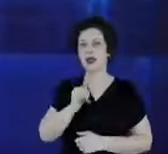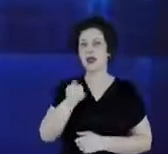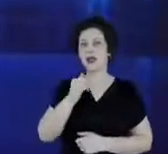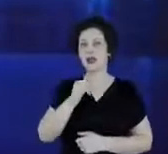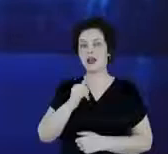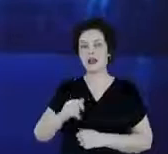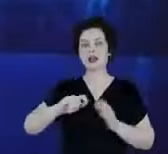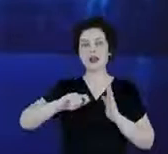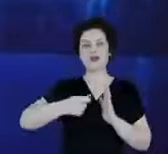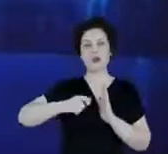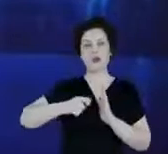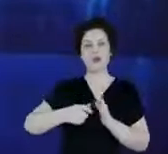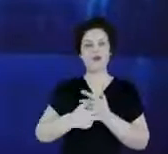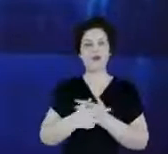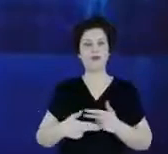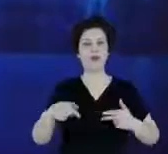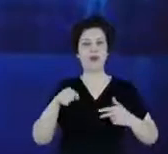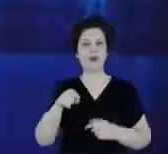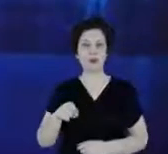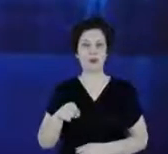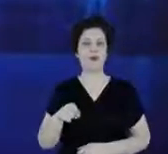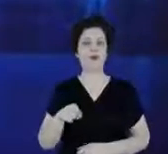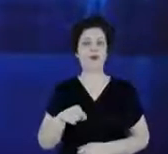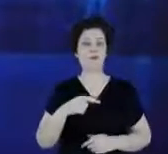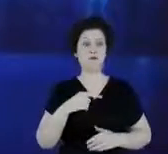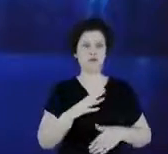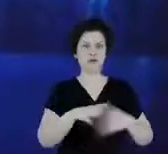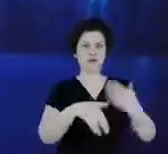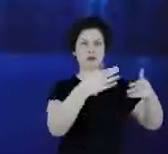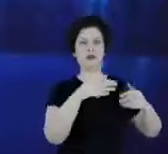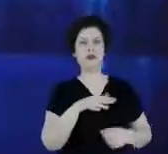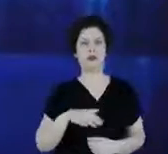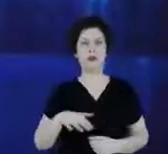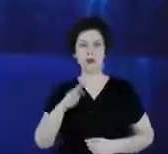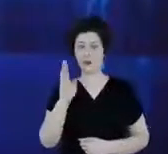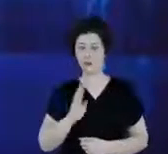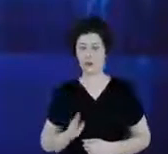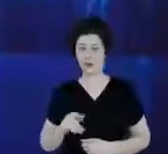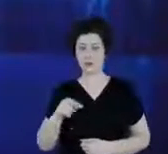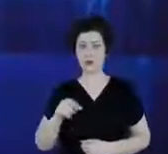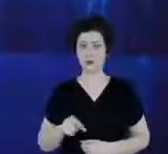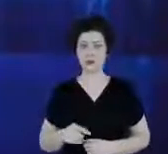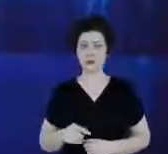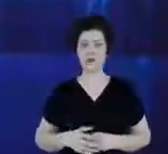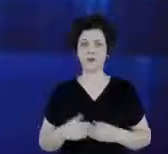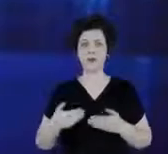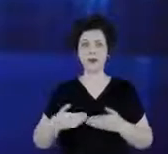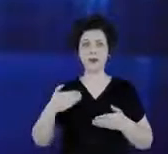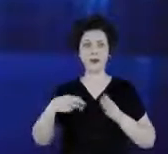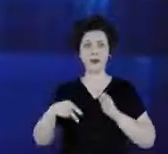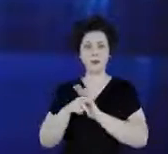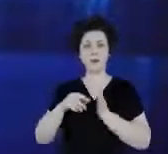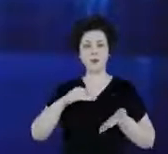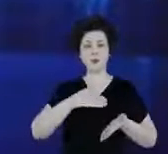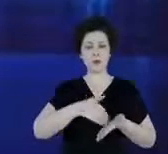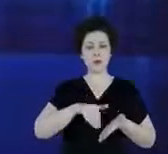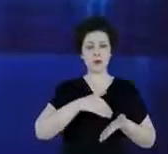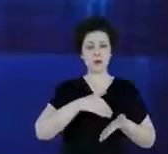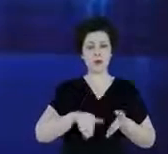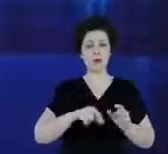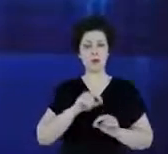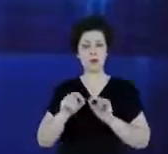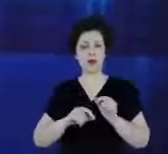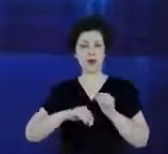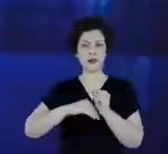isso na minha opinião é altamente promissor sobretudo aqui no Brasil Então até no próprio escritório já está auxiliando